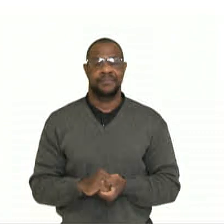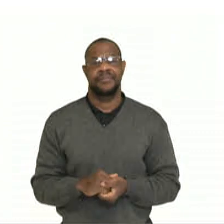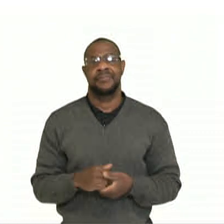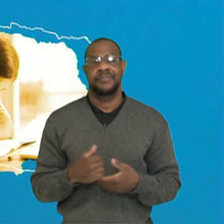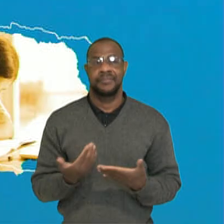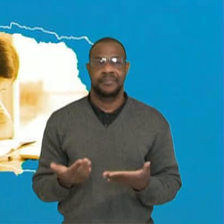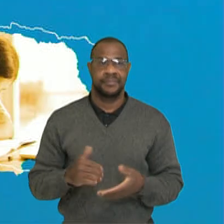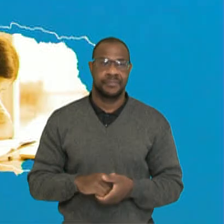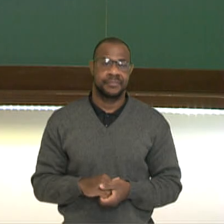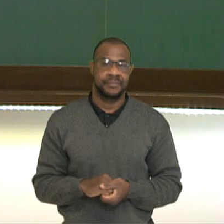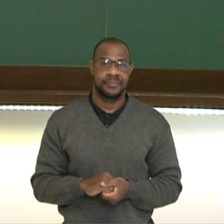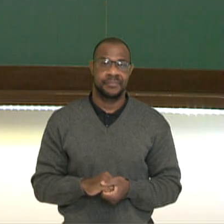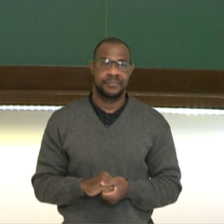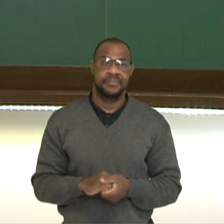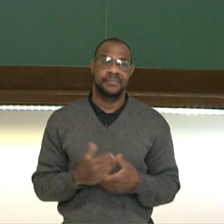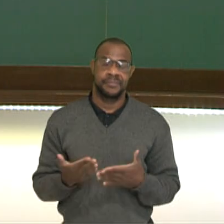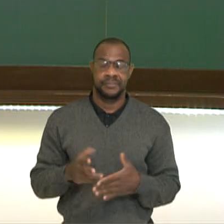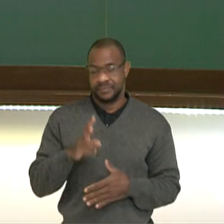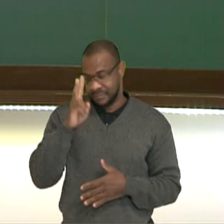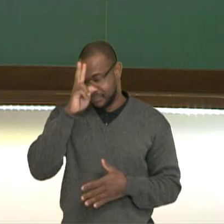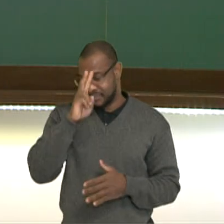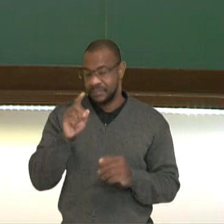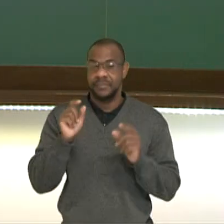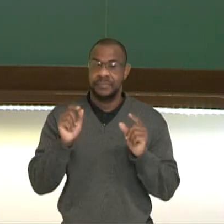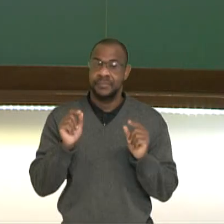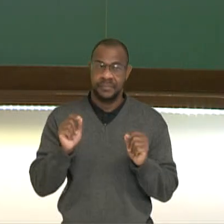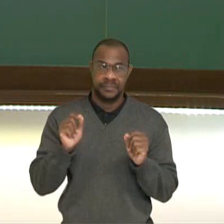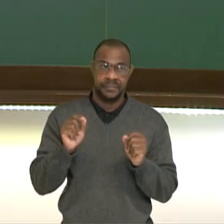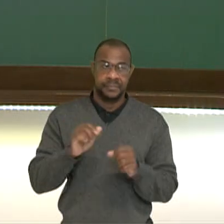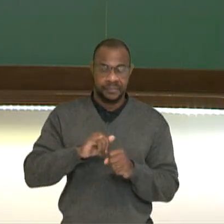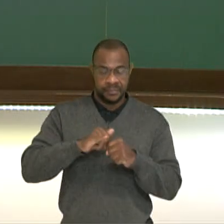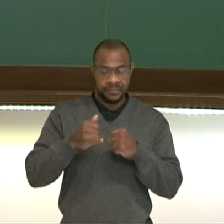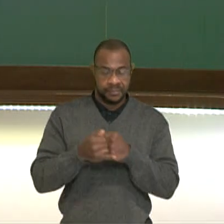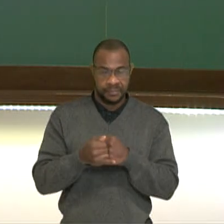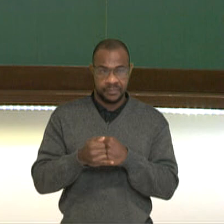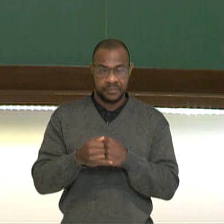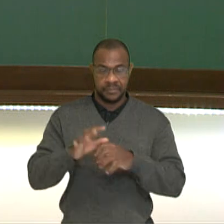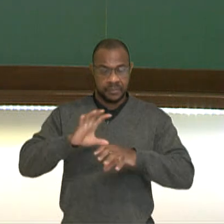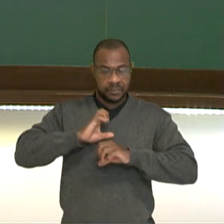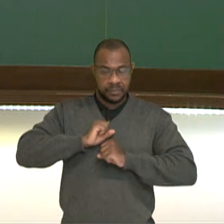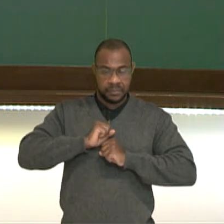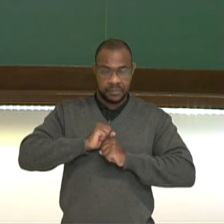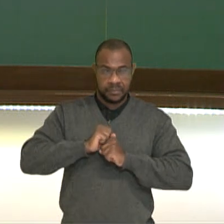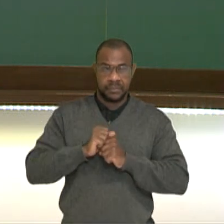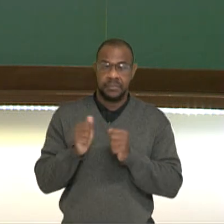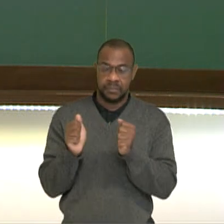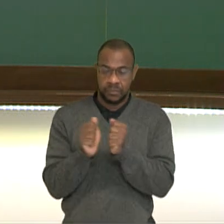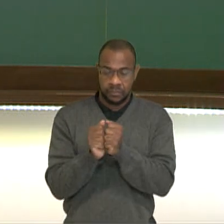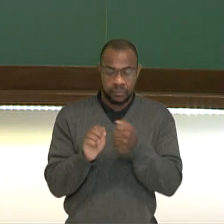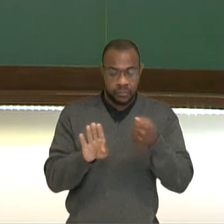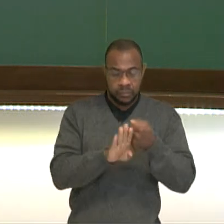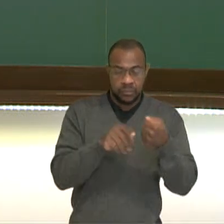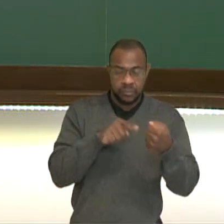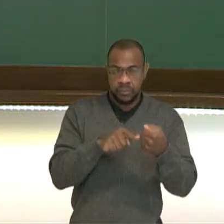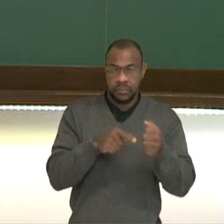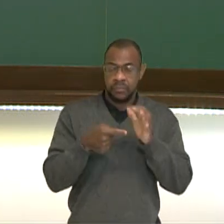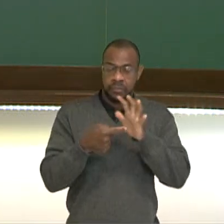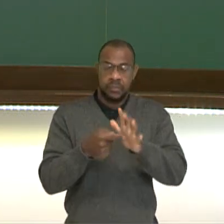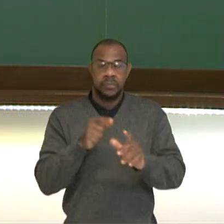Students, findamos por aqui. Lembrando sempre que adjetivo possessivo vai acompanhar um substantivo